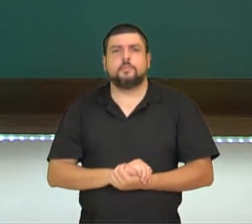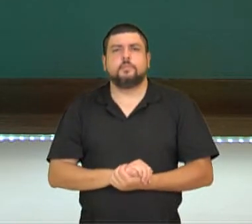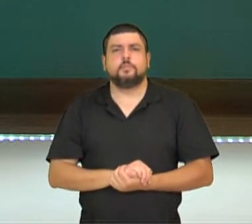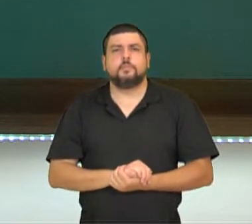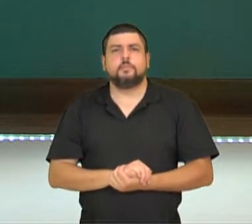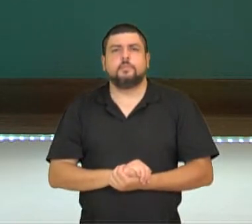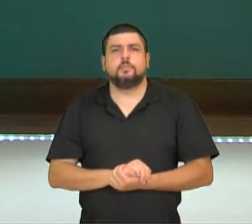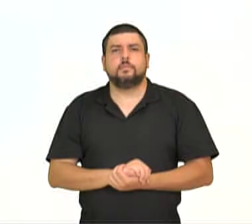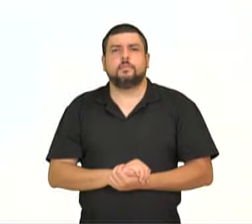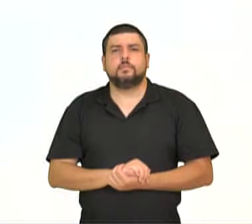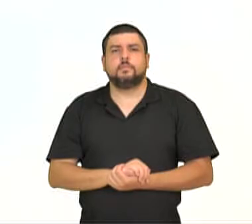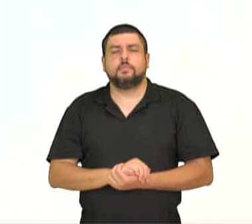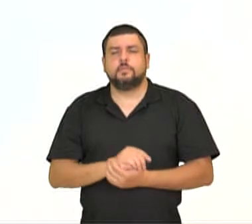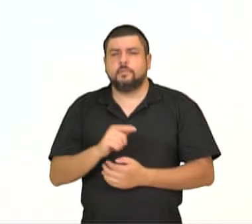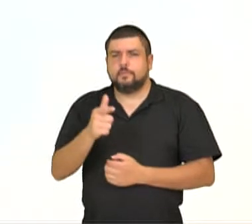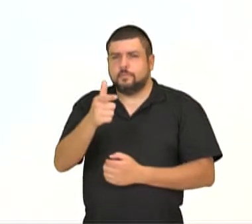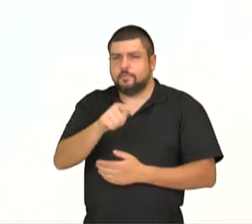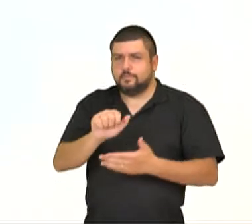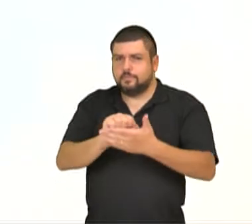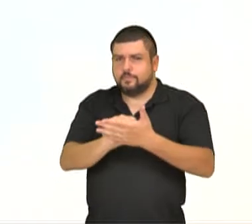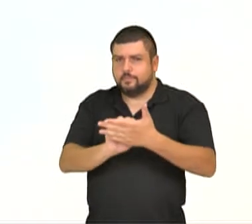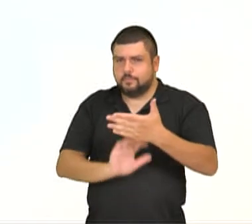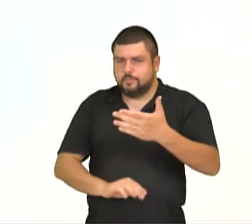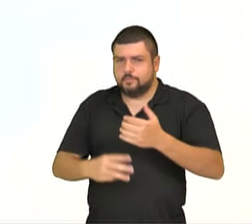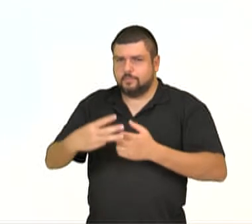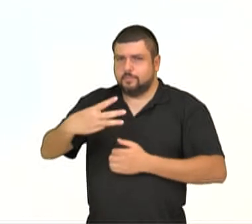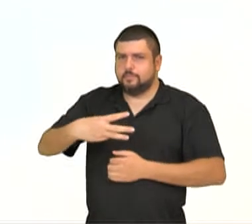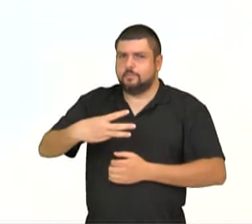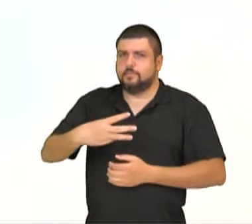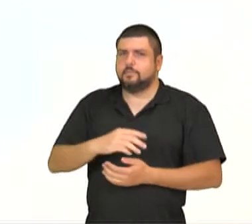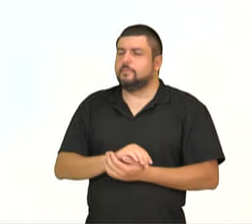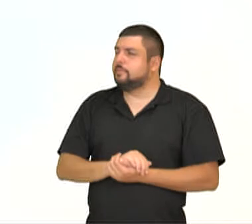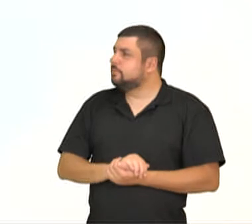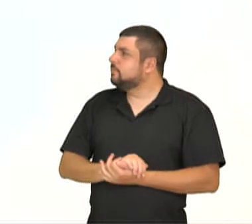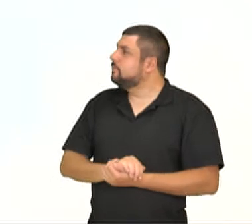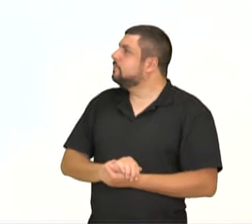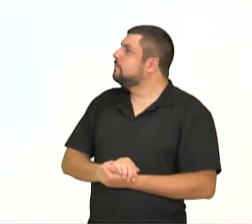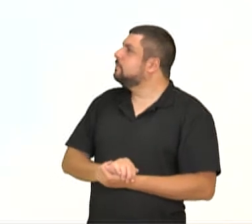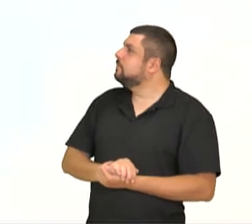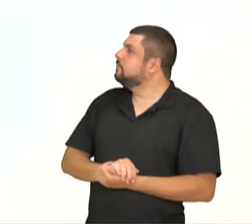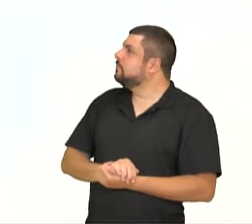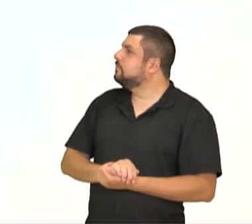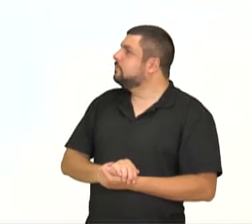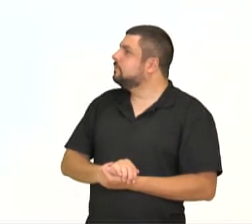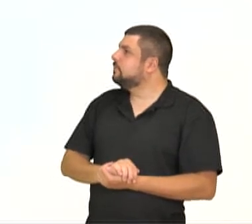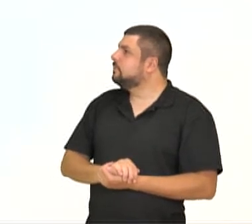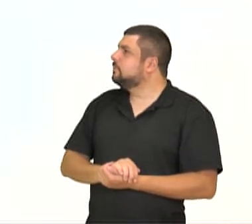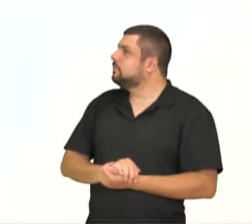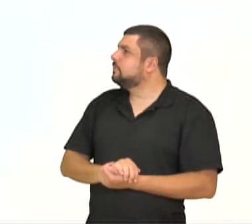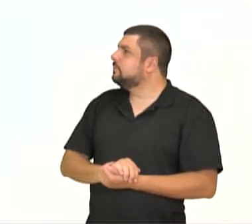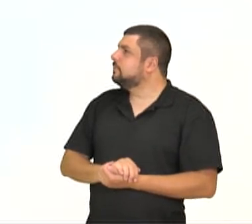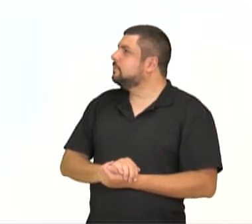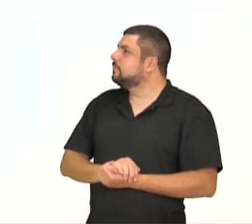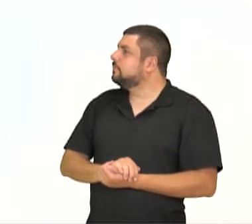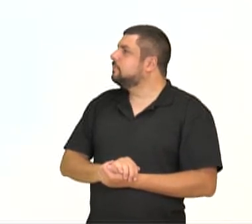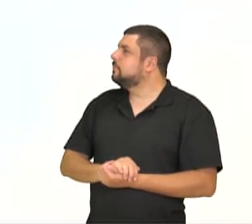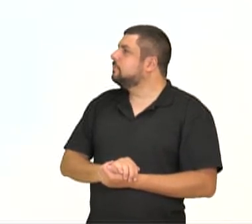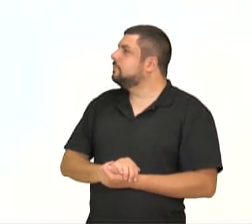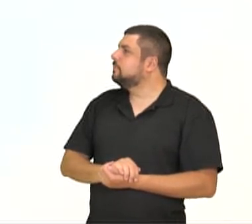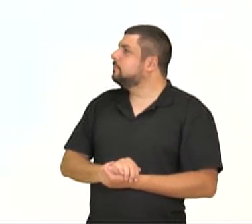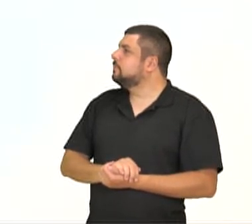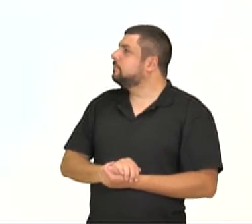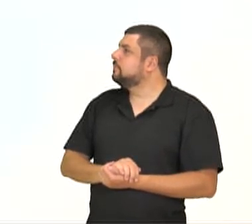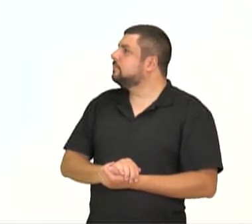Vamos a outra atividade, atividade 3. Completa los huecos con los verbos en el imperativo. A. Tu